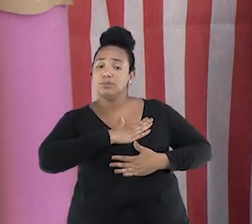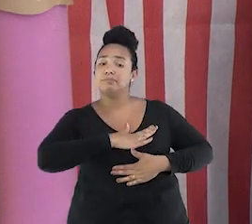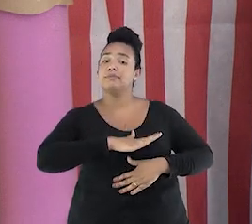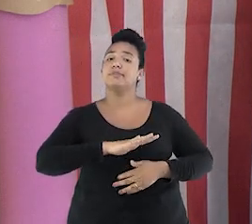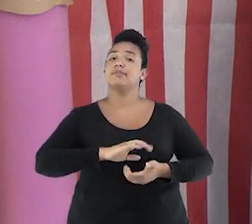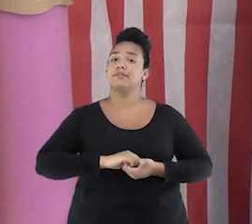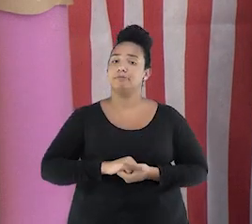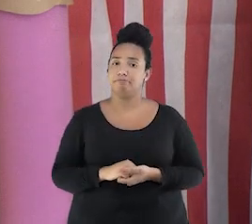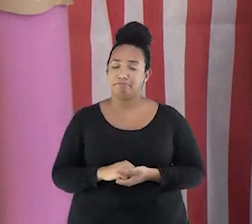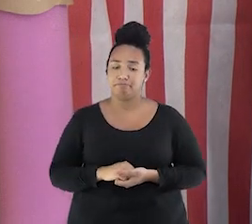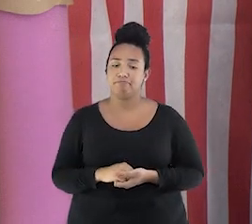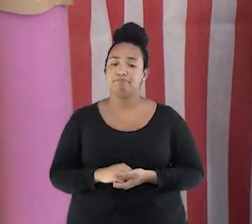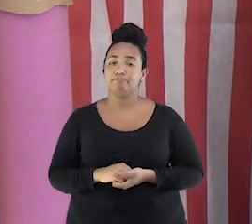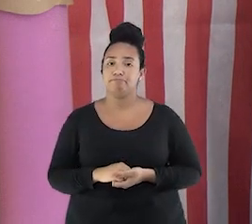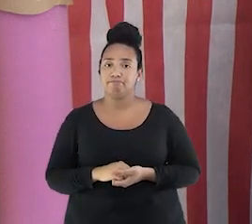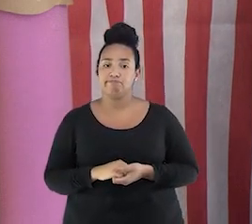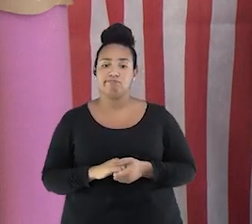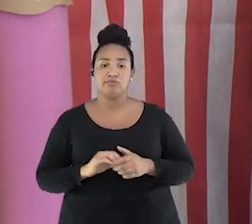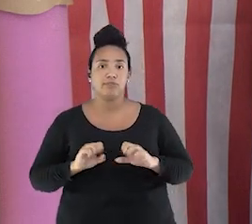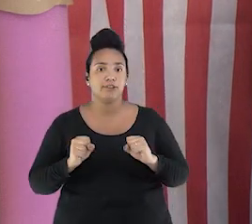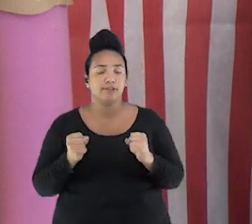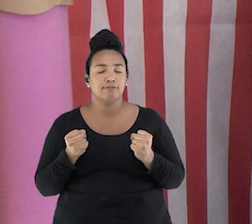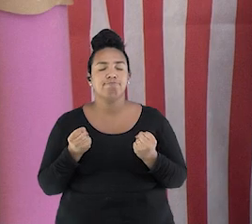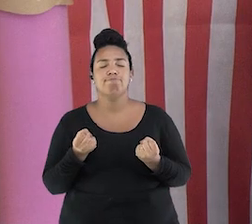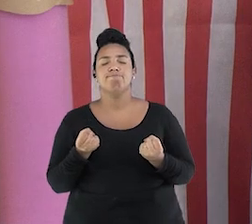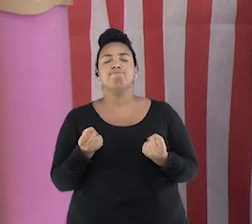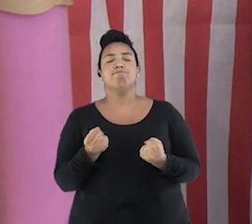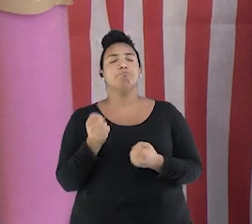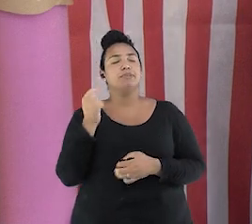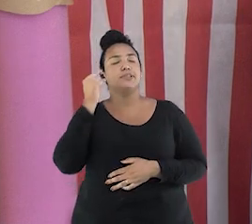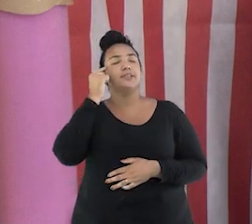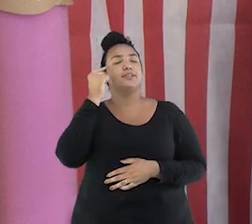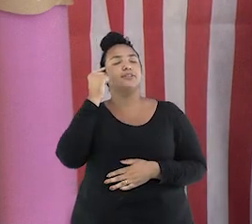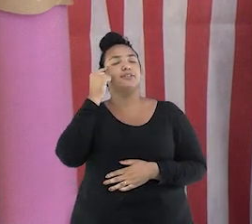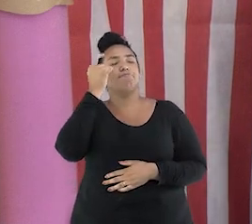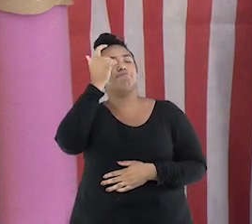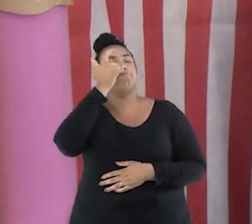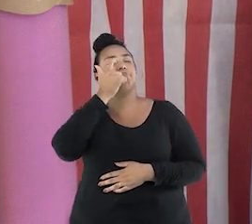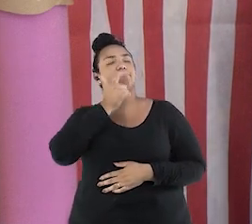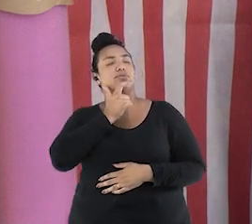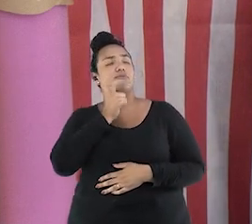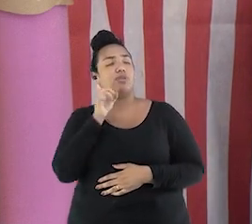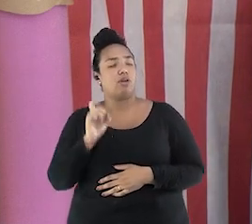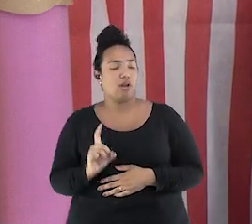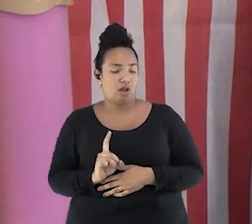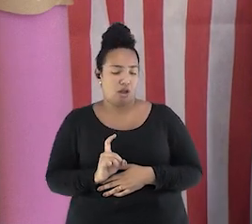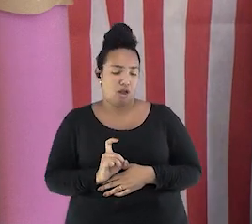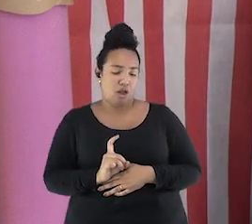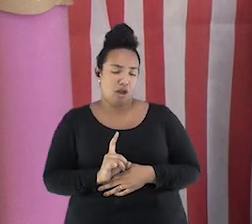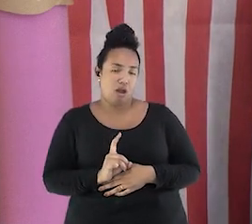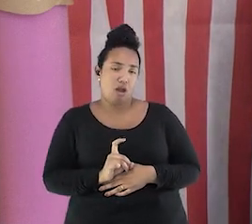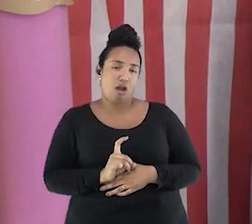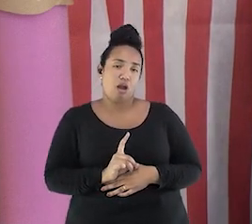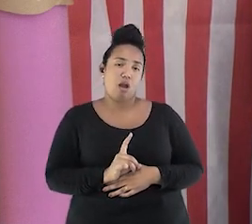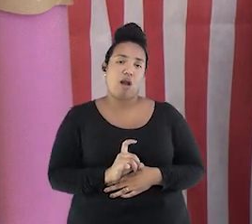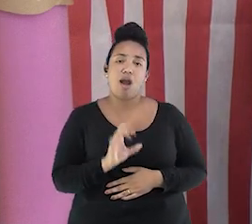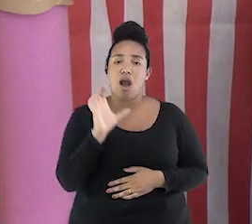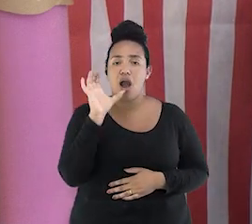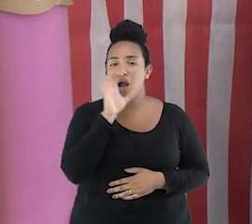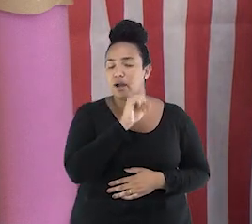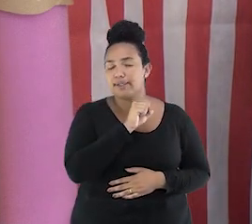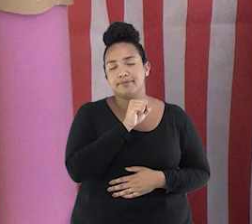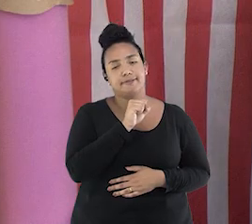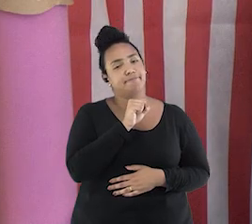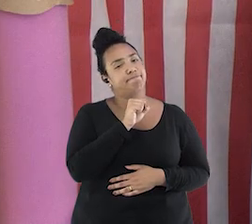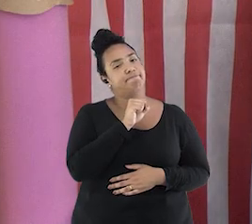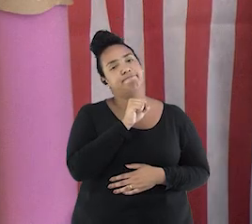e se esforçava, pensando que estava andando um bocadinho mais depressa. Que engano,